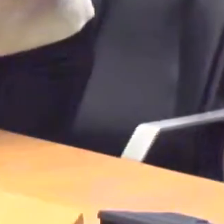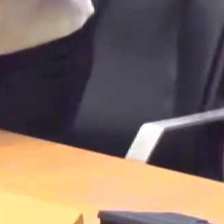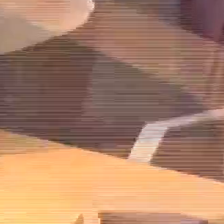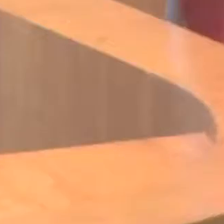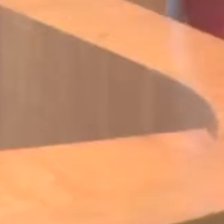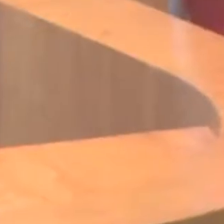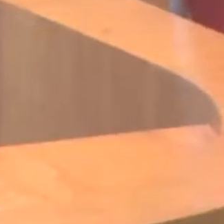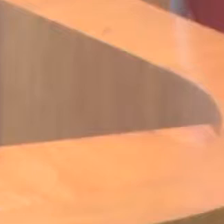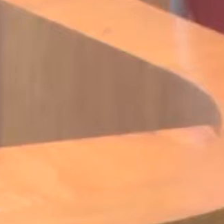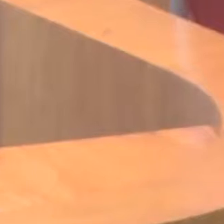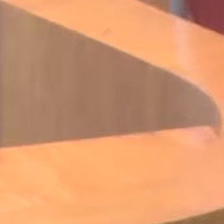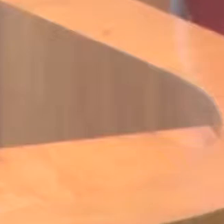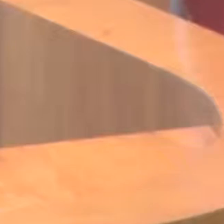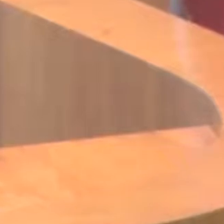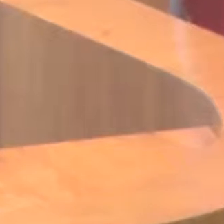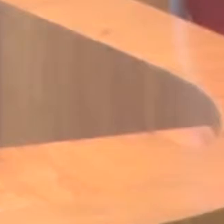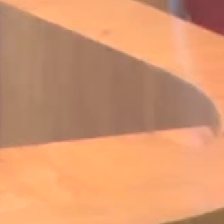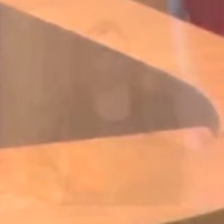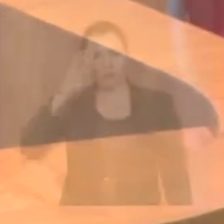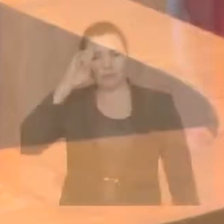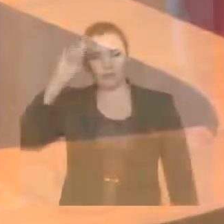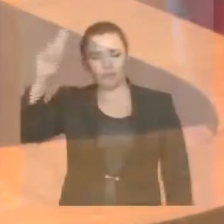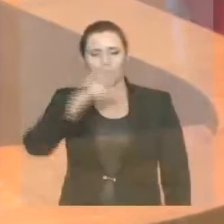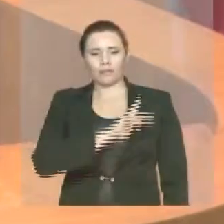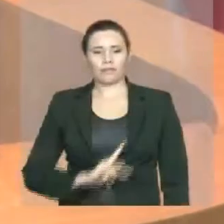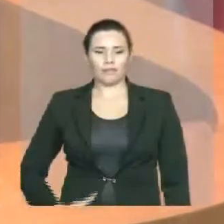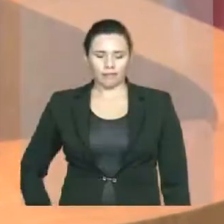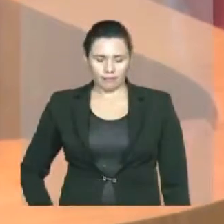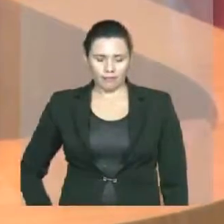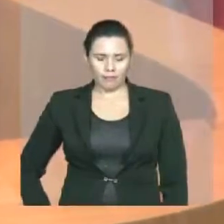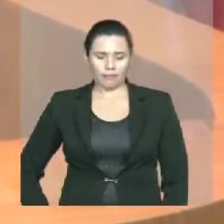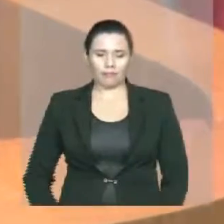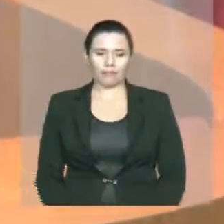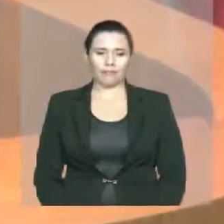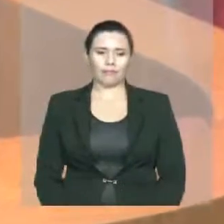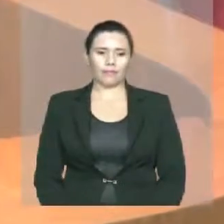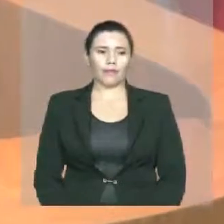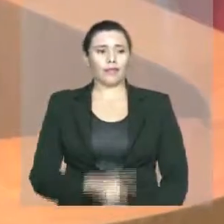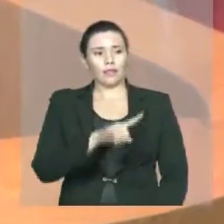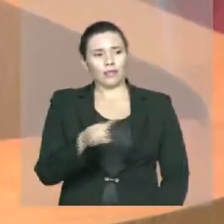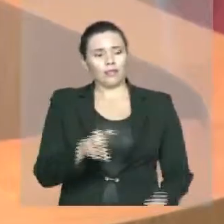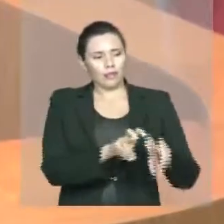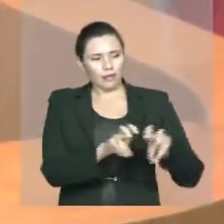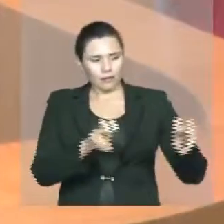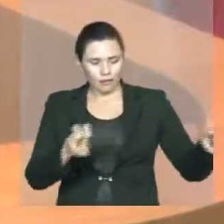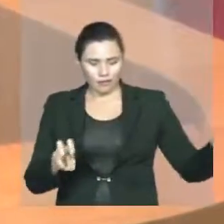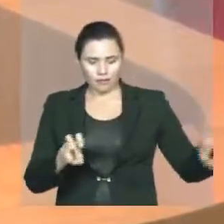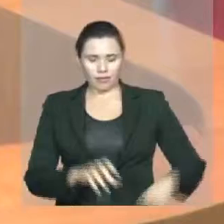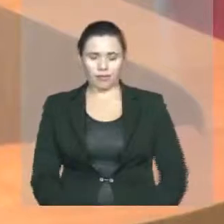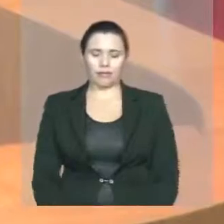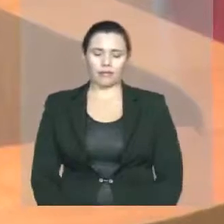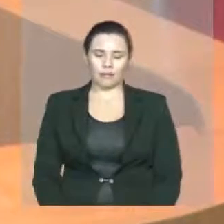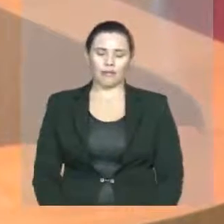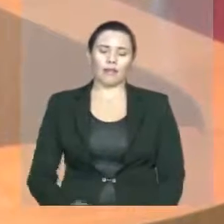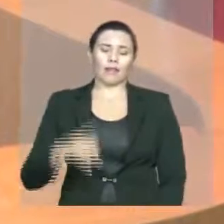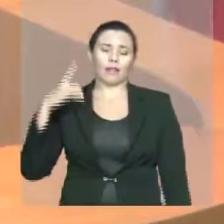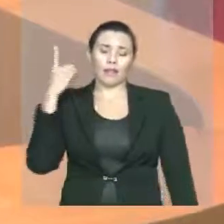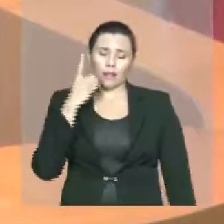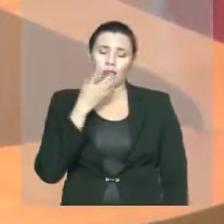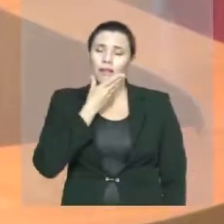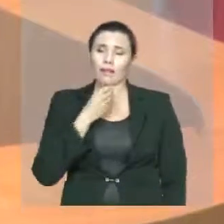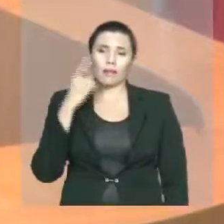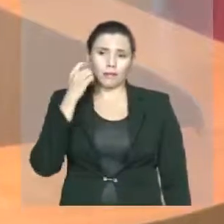Vamos começar incentivando. Senhor presidente, demais membros da mesa, senhoras e senhores